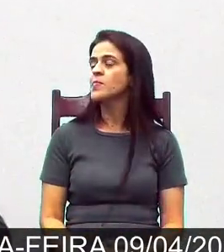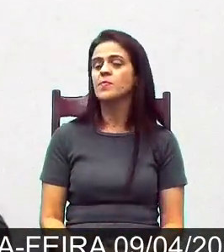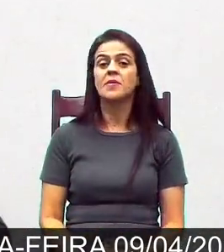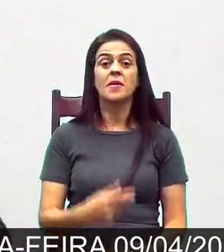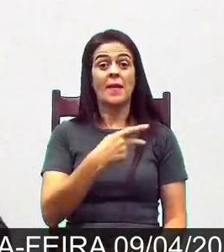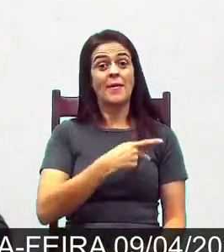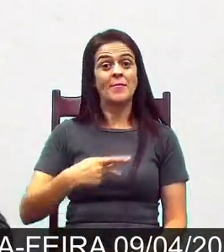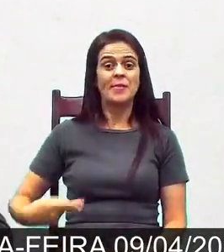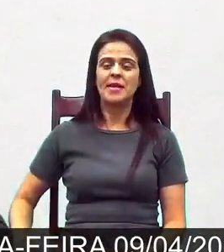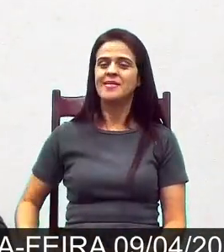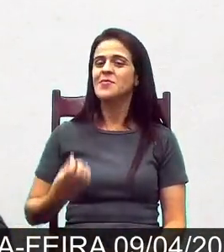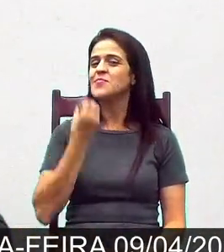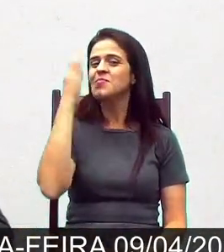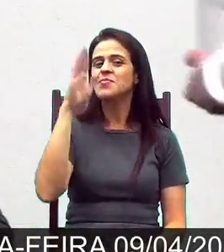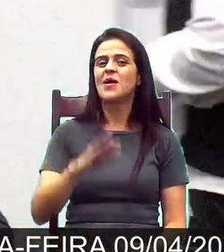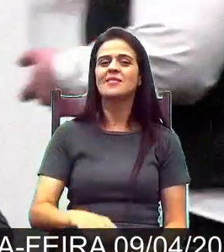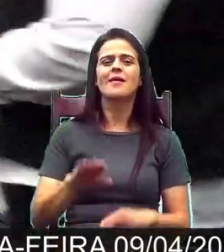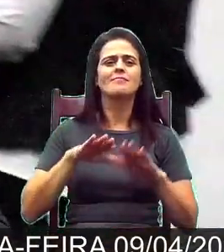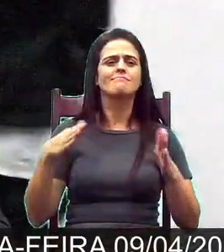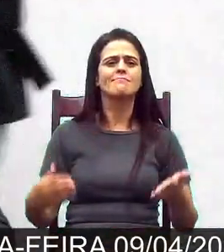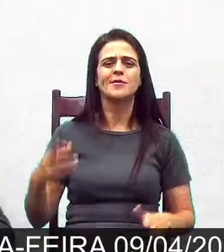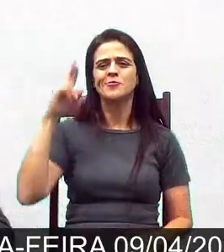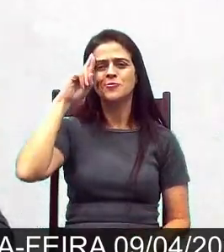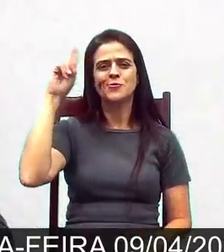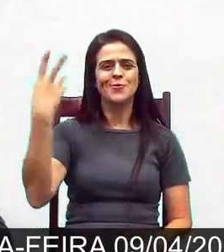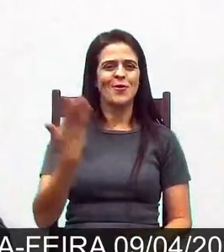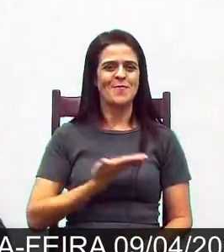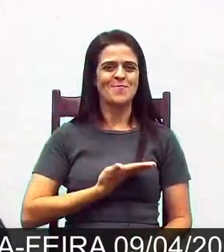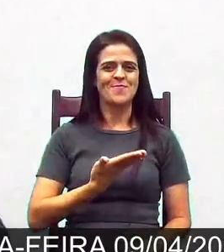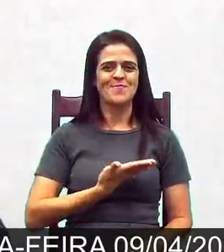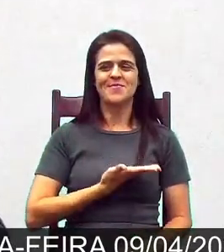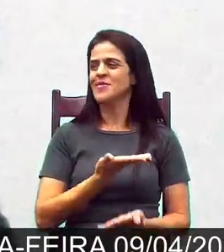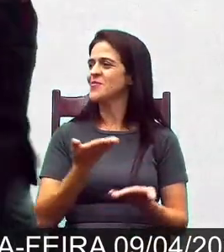Senhor presidente, boa tarde, mesa diretora, meus nobres pares.